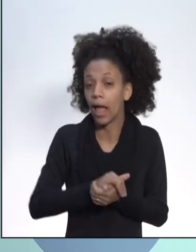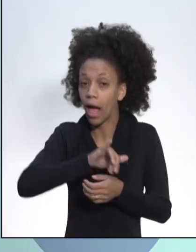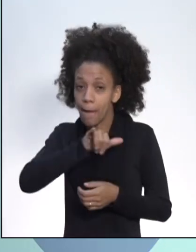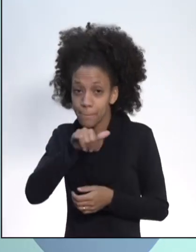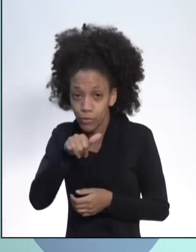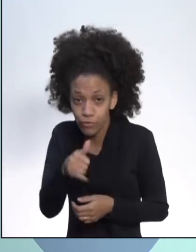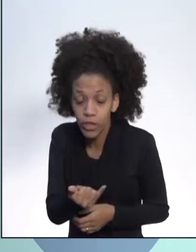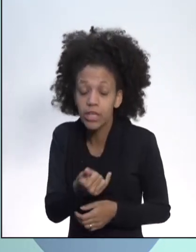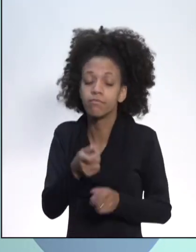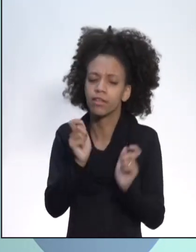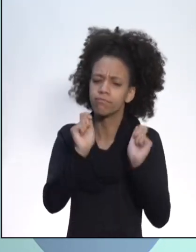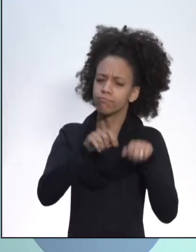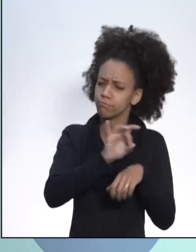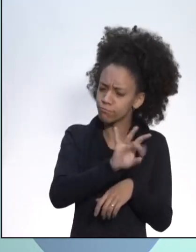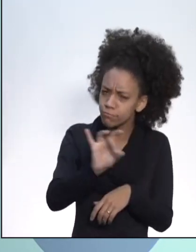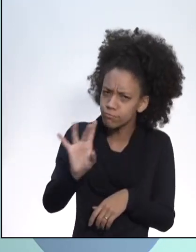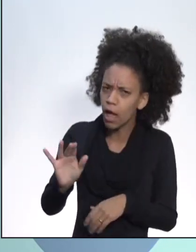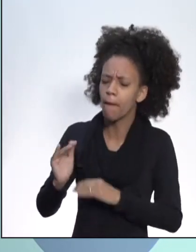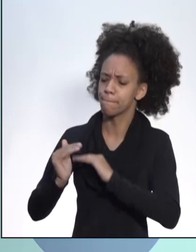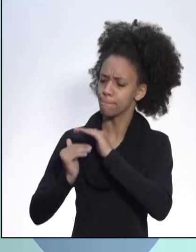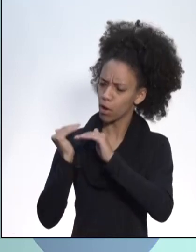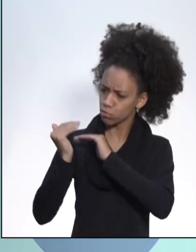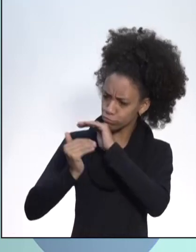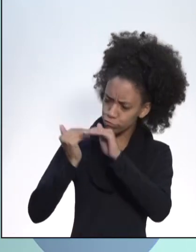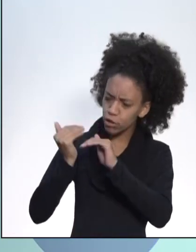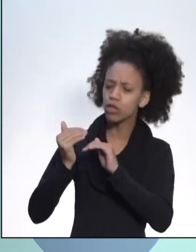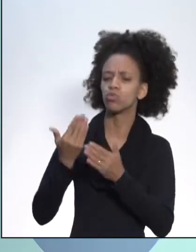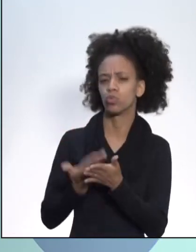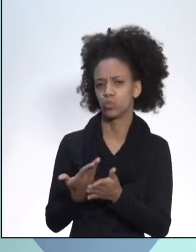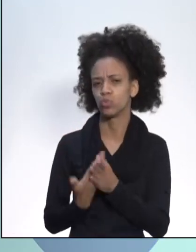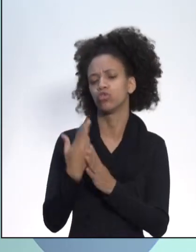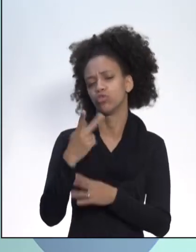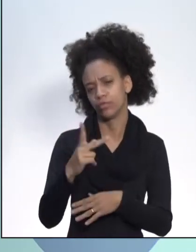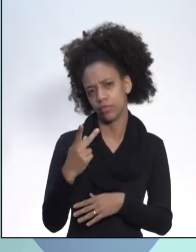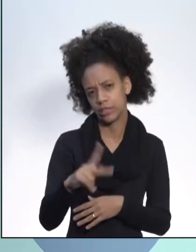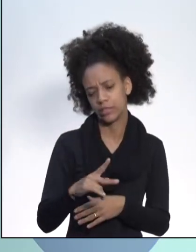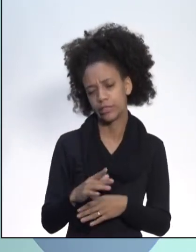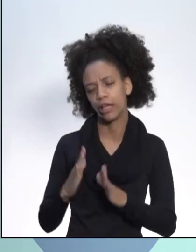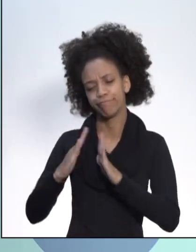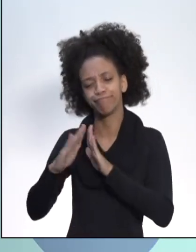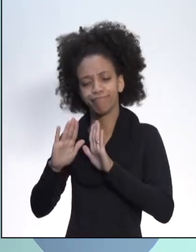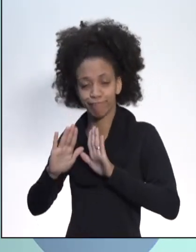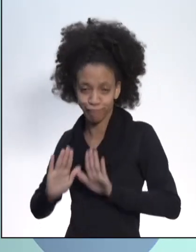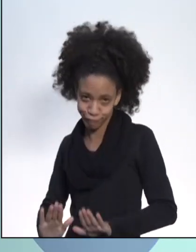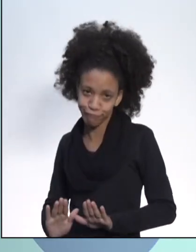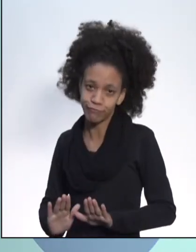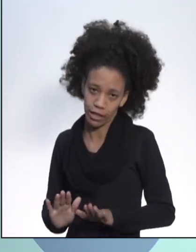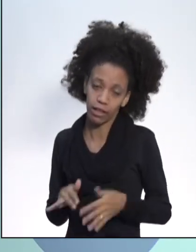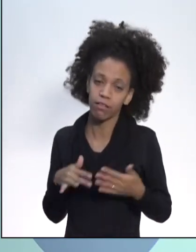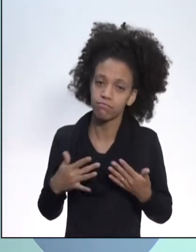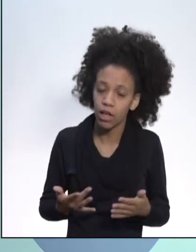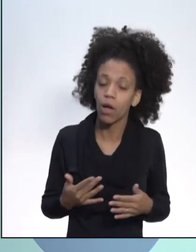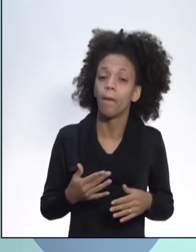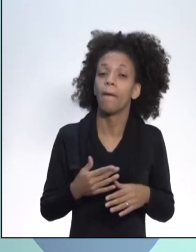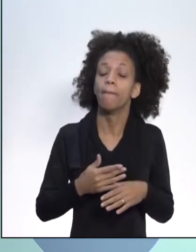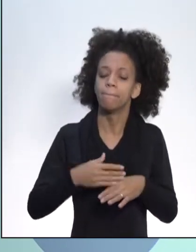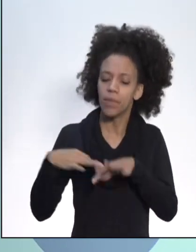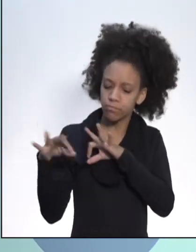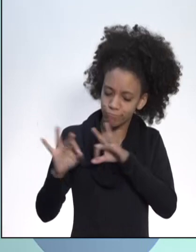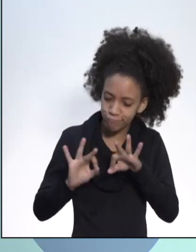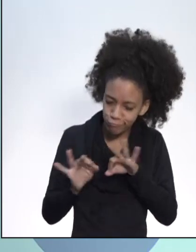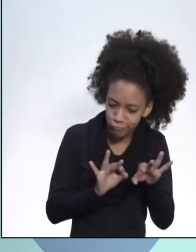Aproveitem essas competências para ir contribuindo para os estudos de vocês nesse período de isolamento, para ir auxiliando como